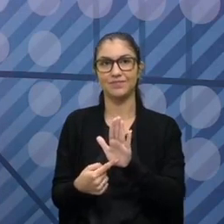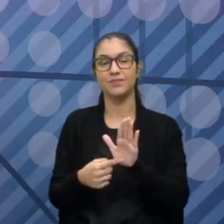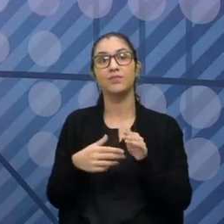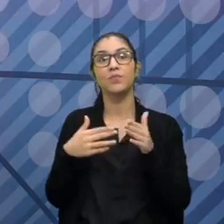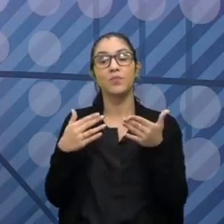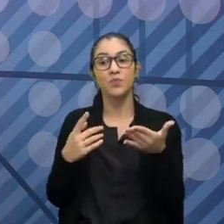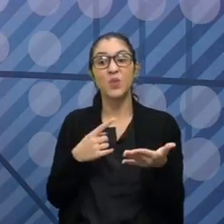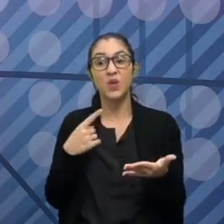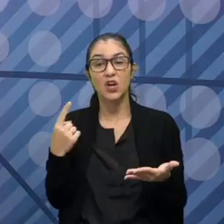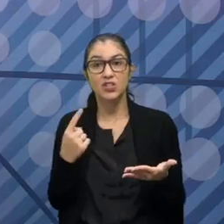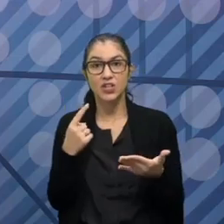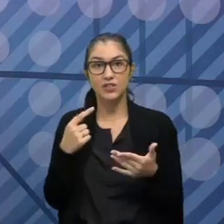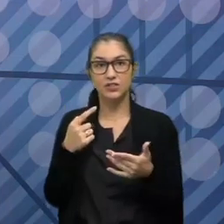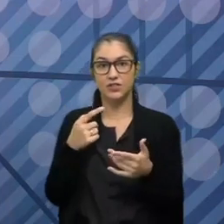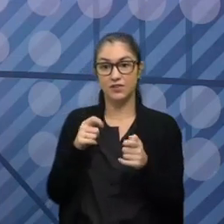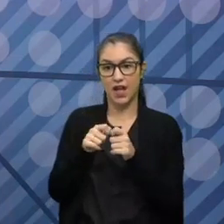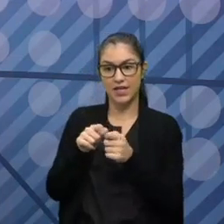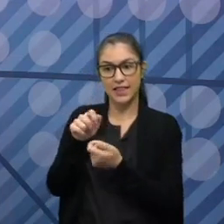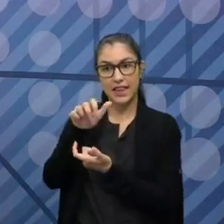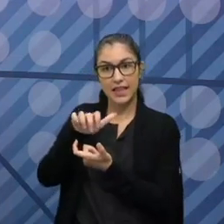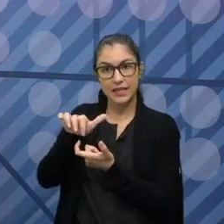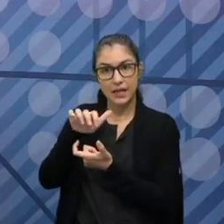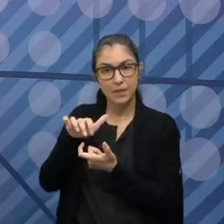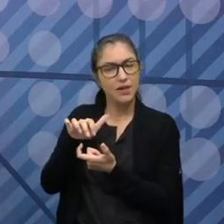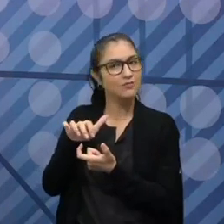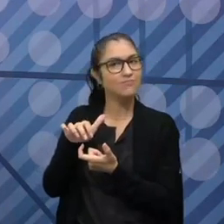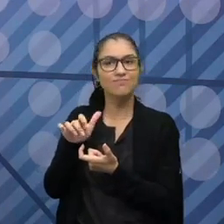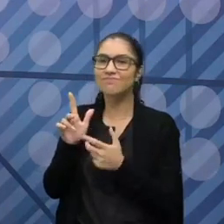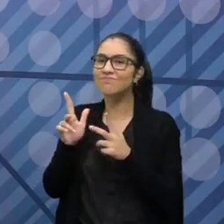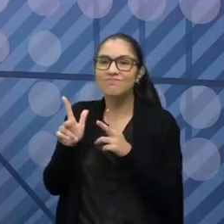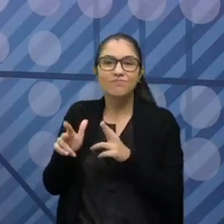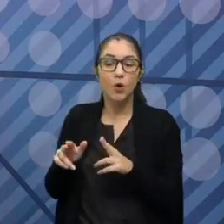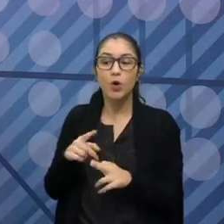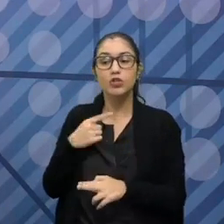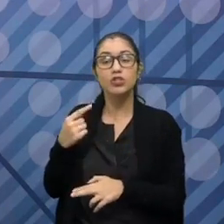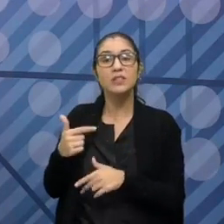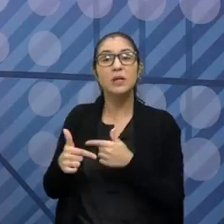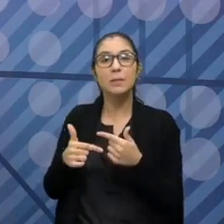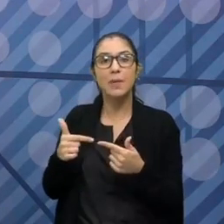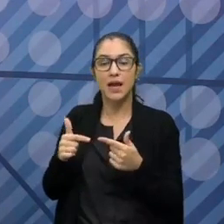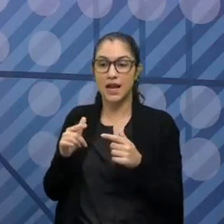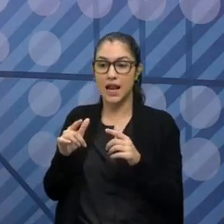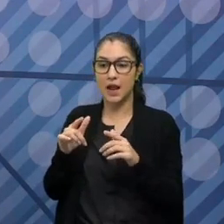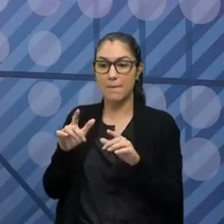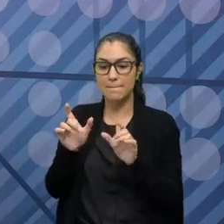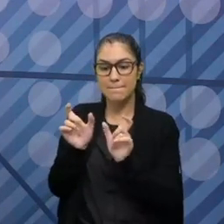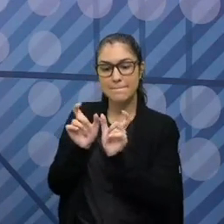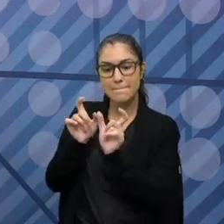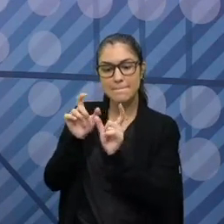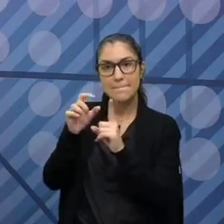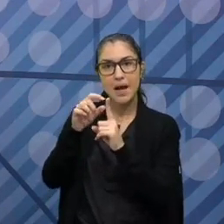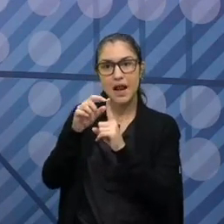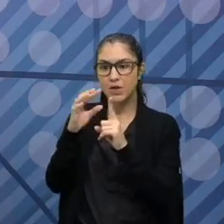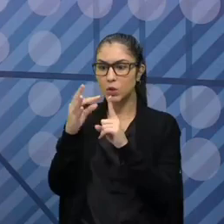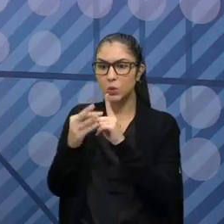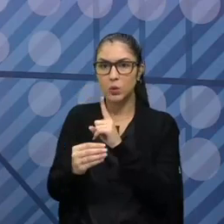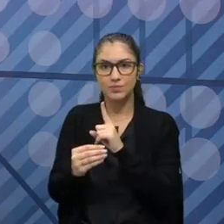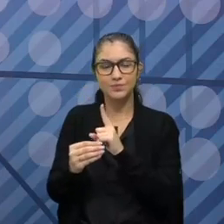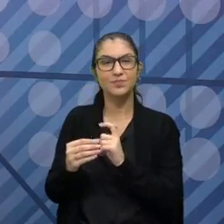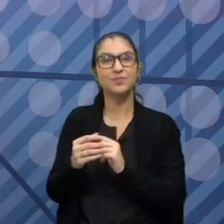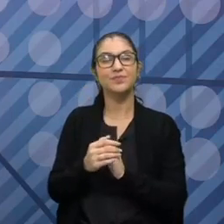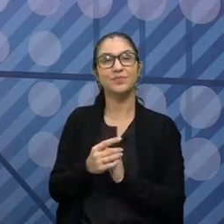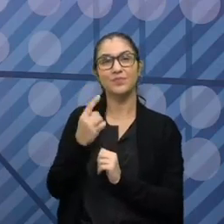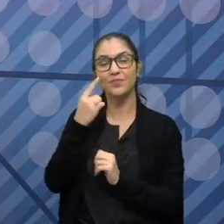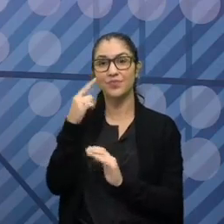Então, quando nós trabalhamos a questão do letramento, é isso que nós usamos, nós trabalhamos a palavra inteira, certo? Nós vamos